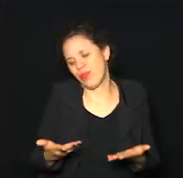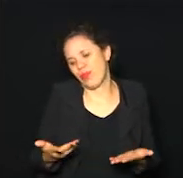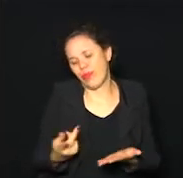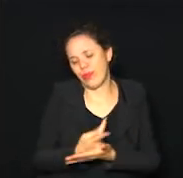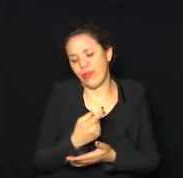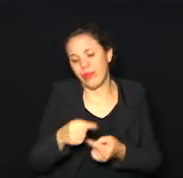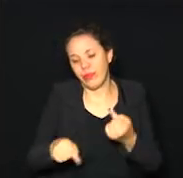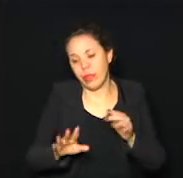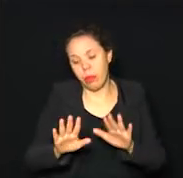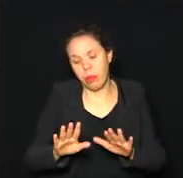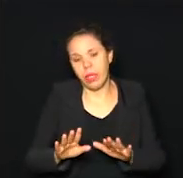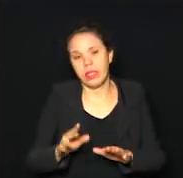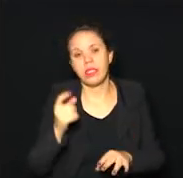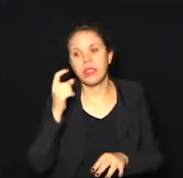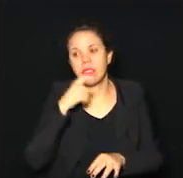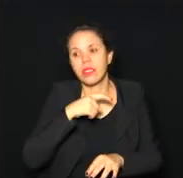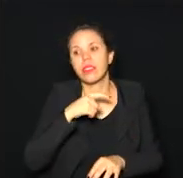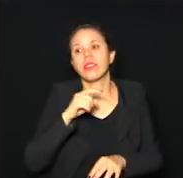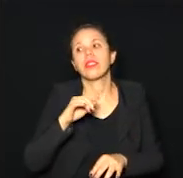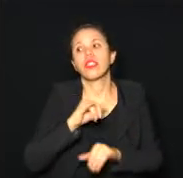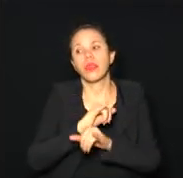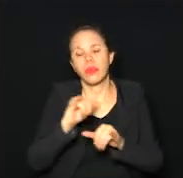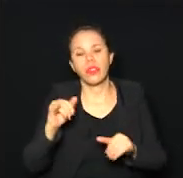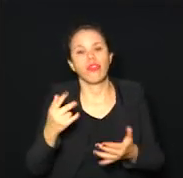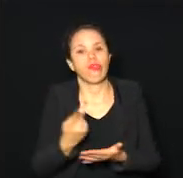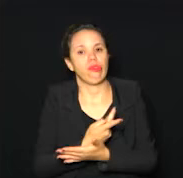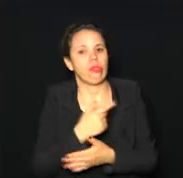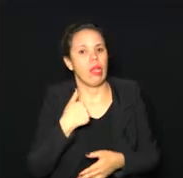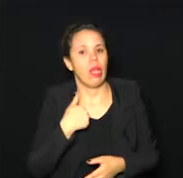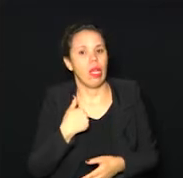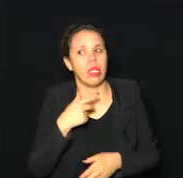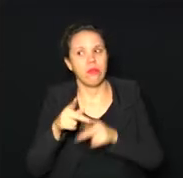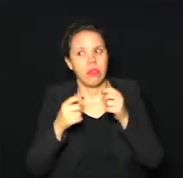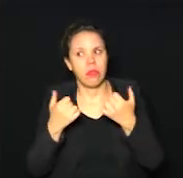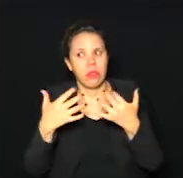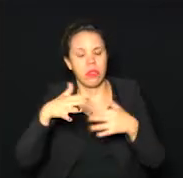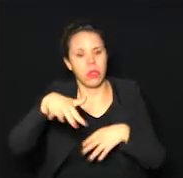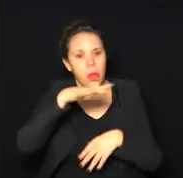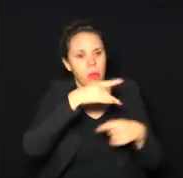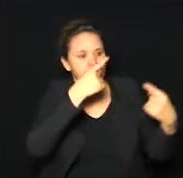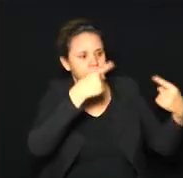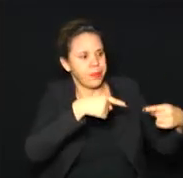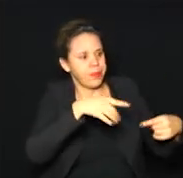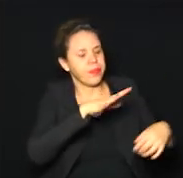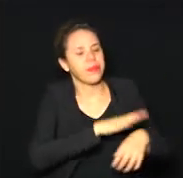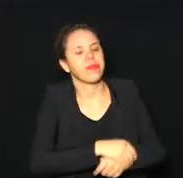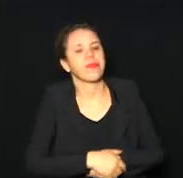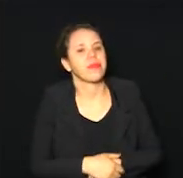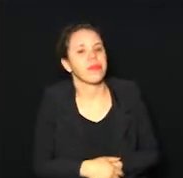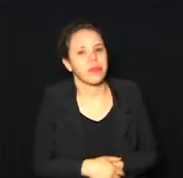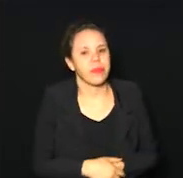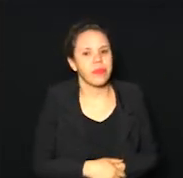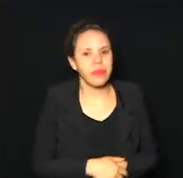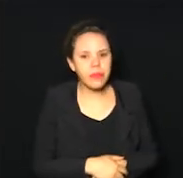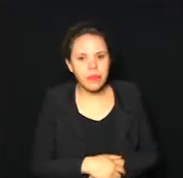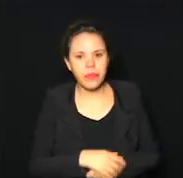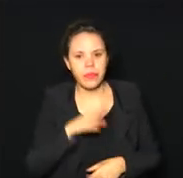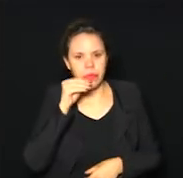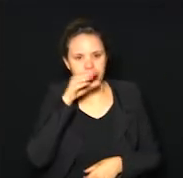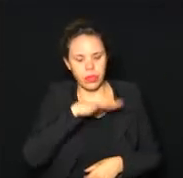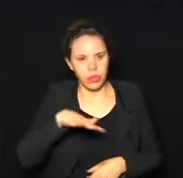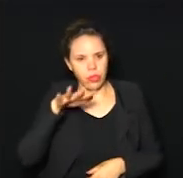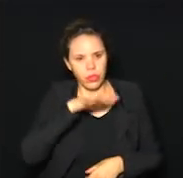e as fake news que acabam, então, jogando uma parte da população contra as trabalhadoras